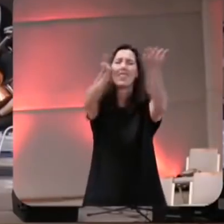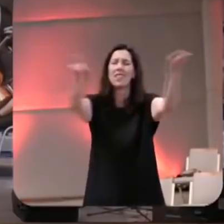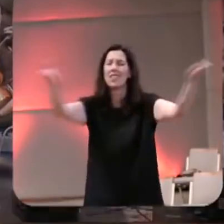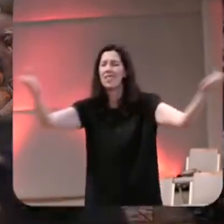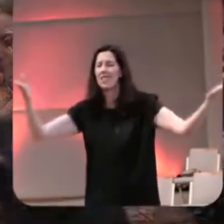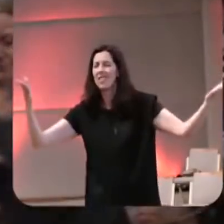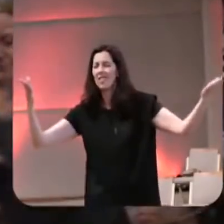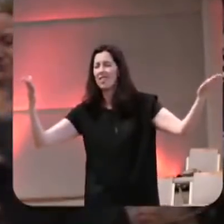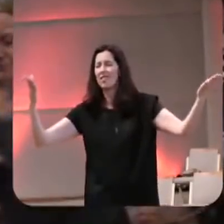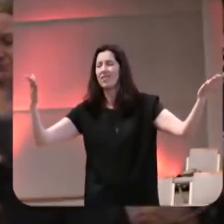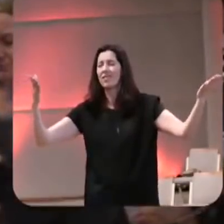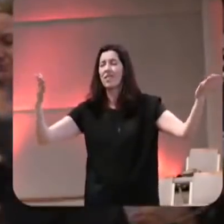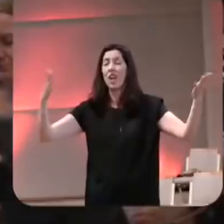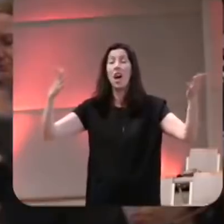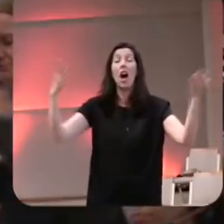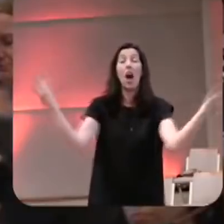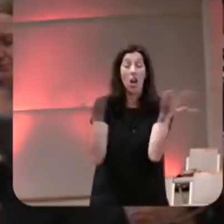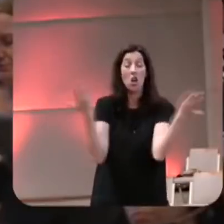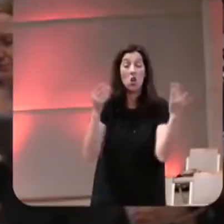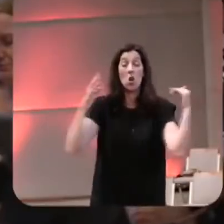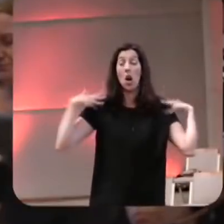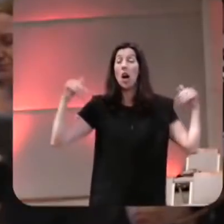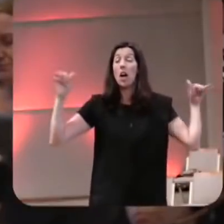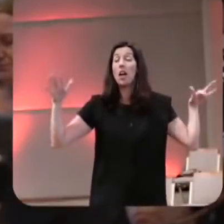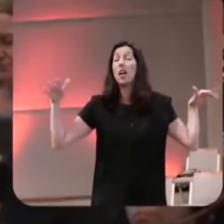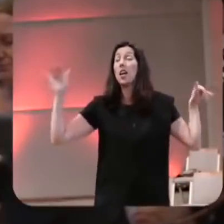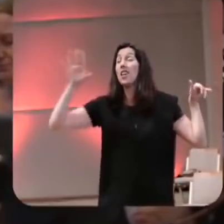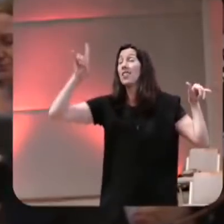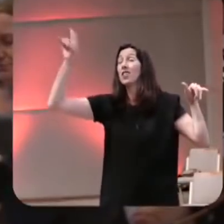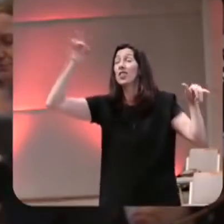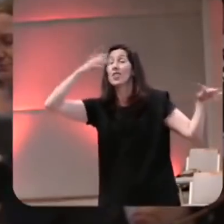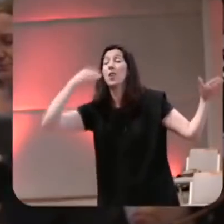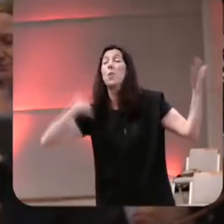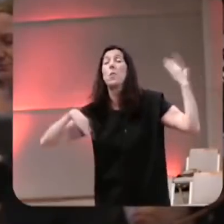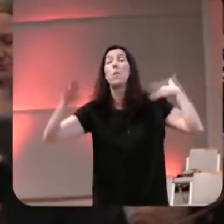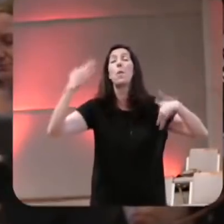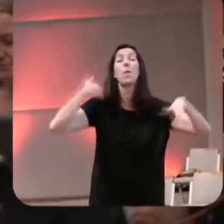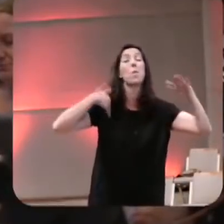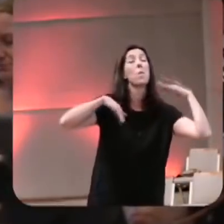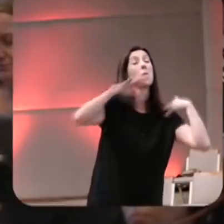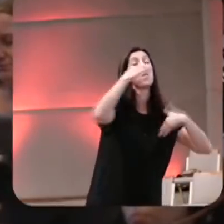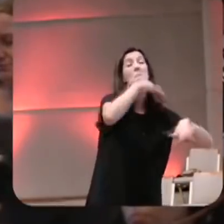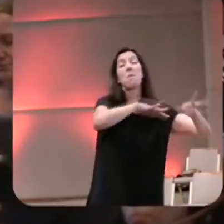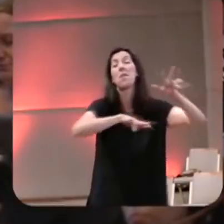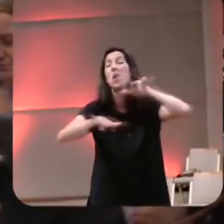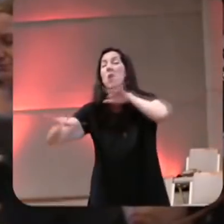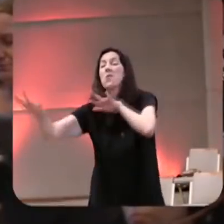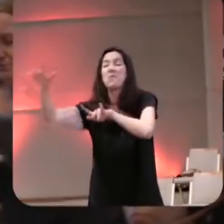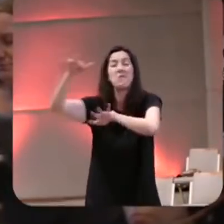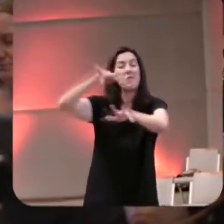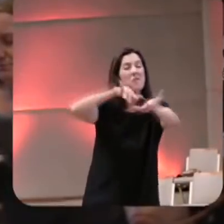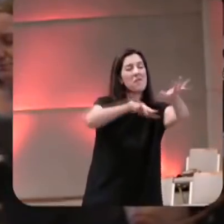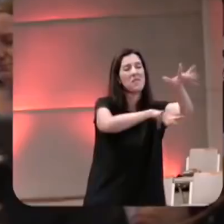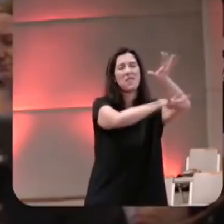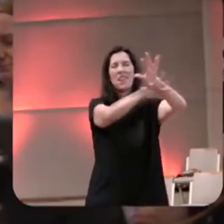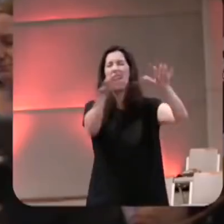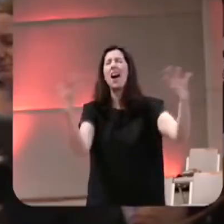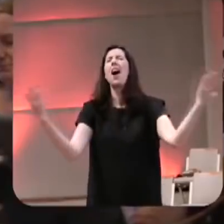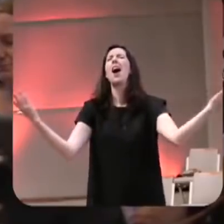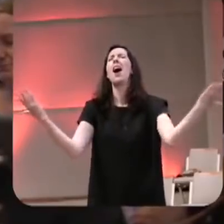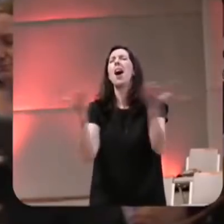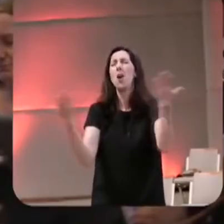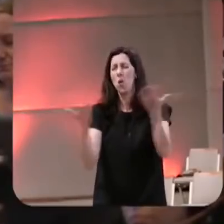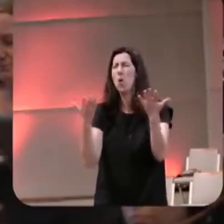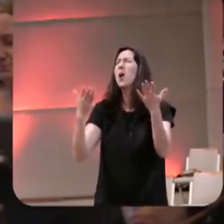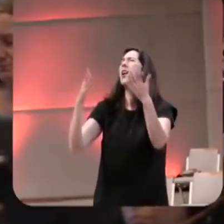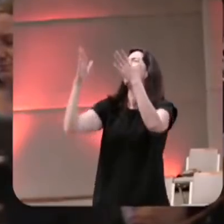os teus anjos estão passeando nesse lugar, e eu quero te pedir, Pai, que os teus anjos estejam ministrando